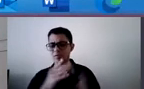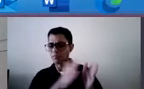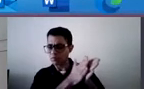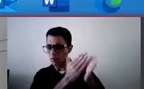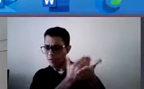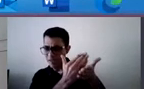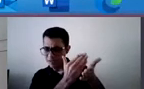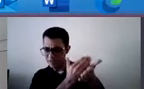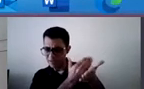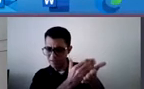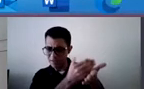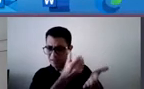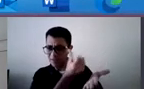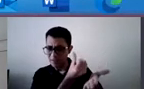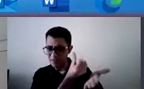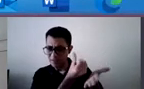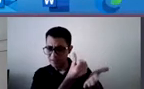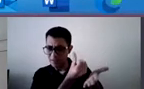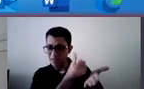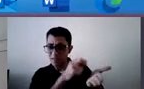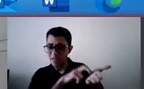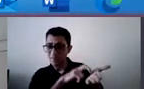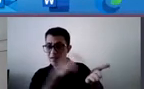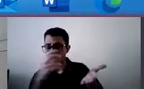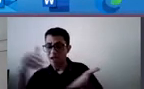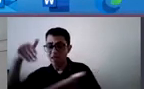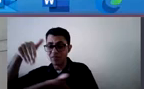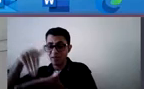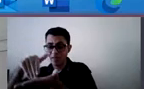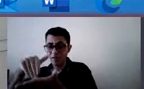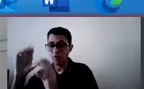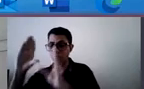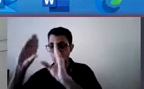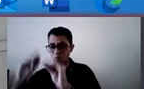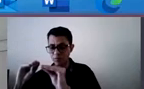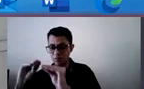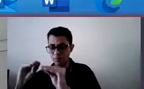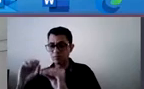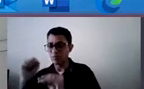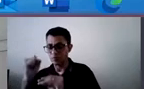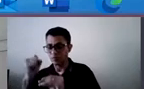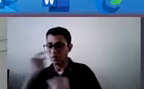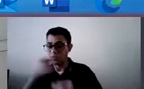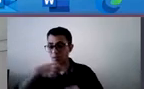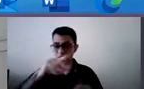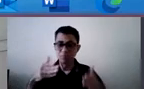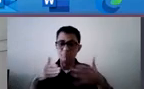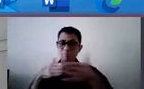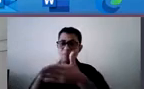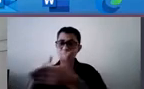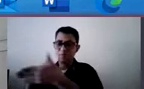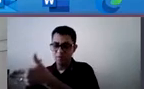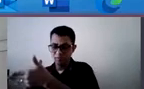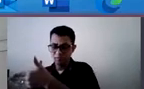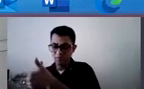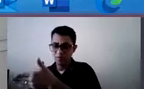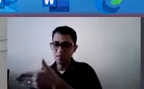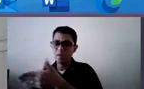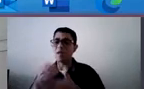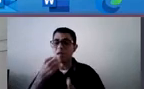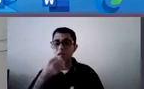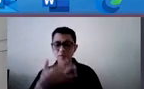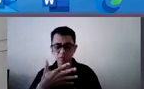tudo, só vai abrir às 6 da manhã, não tem ônibus. Então, está limitado o nosso ir e vir. E é bom,